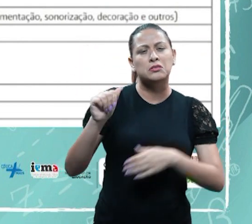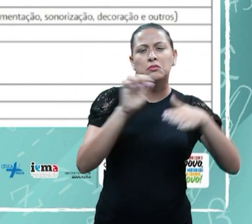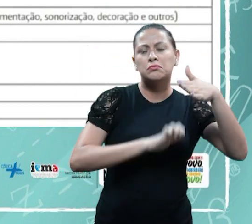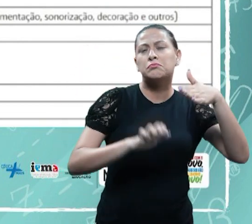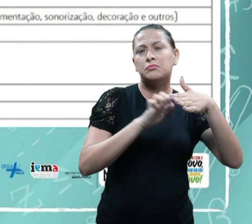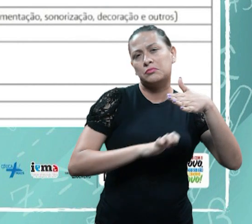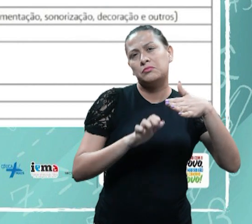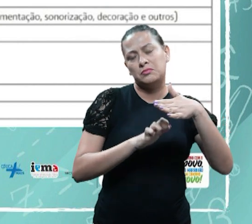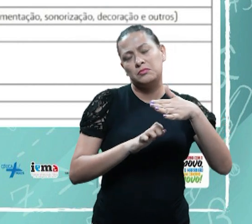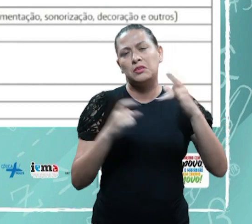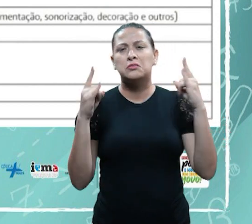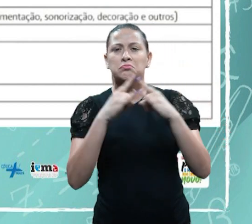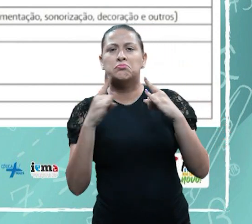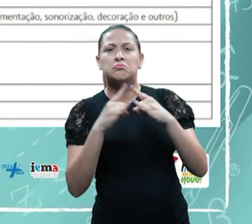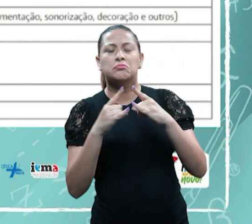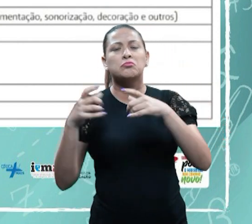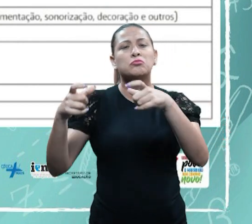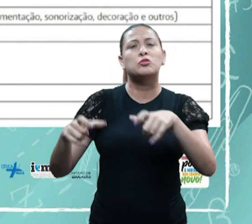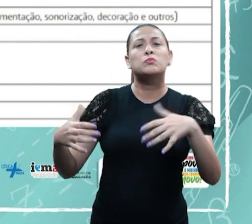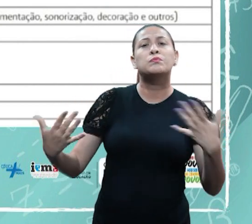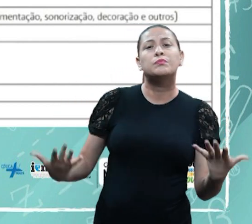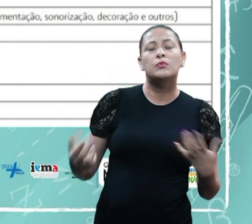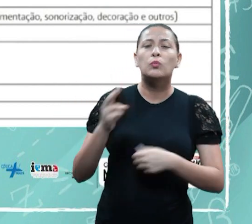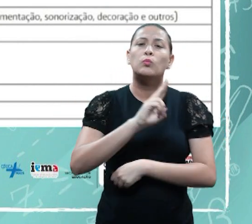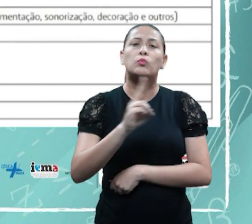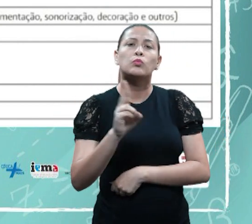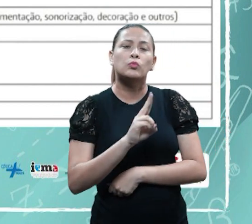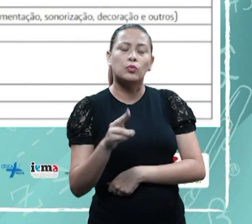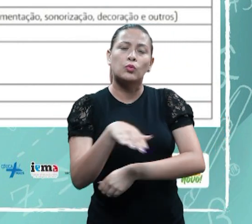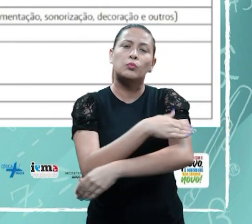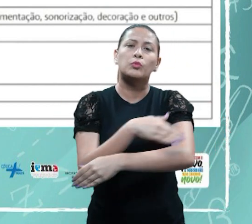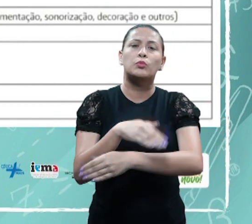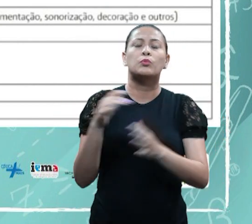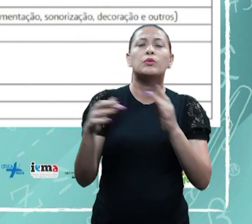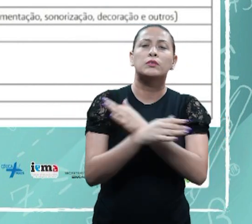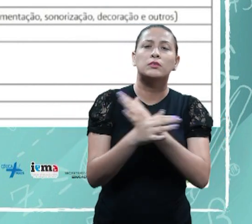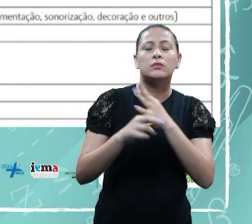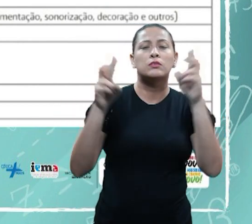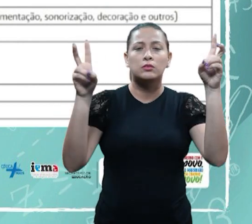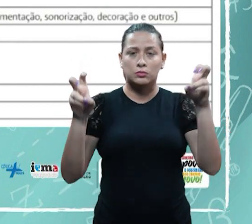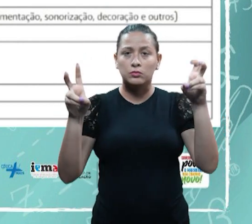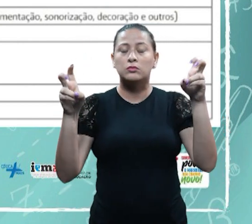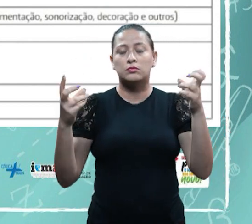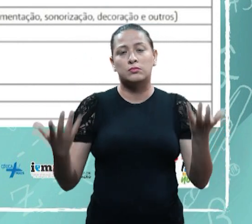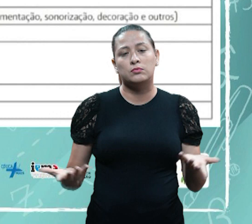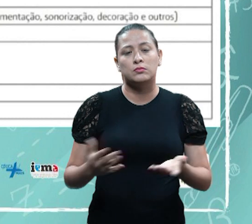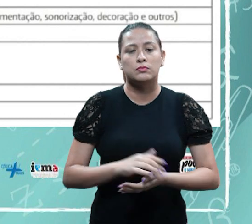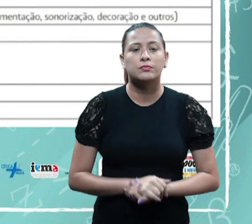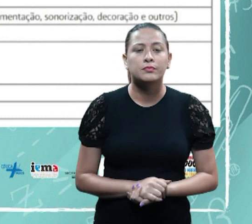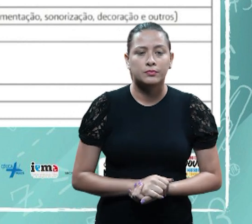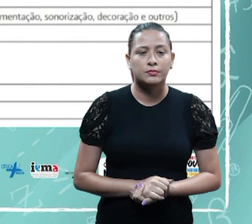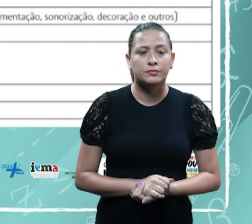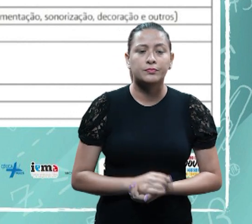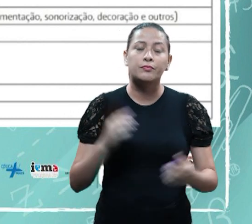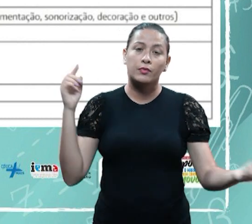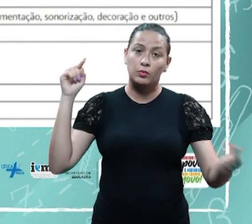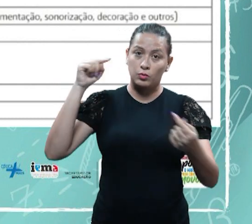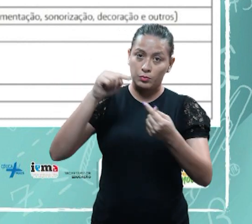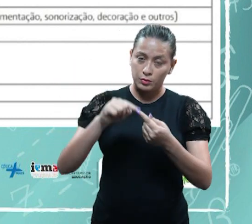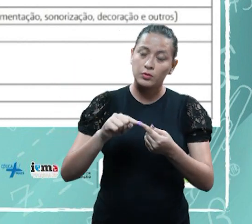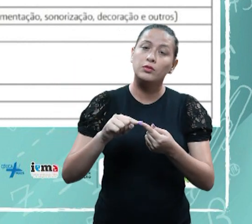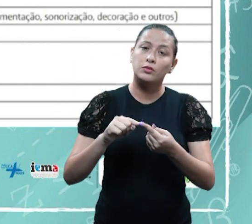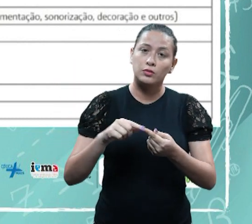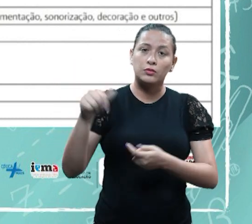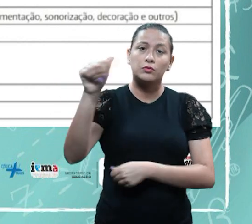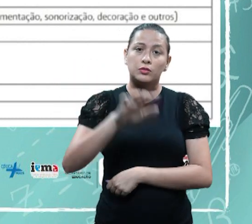empresa, entidade, qual é o local, o nome, endereço, cidade, o tema do evento, quais os objetivos